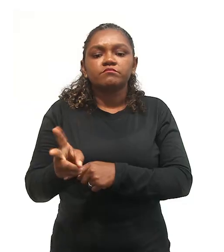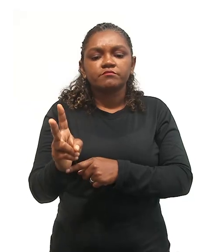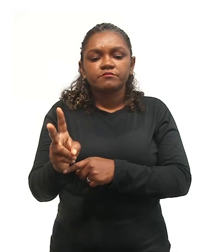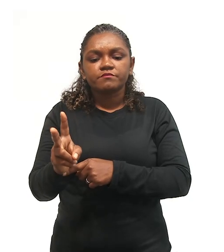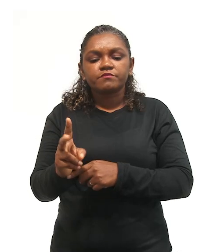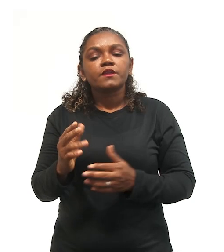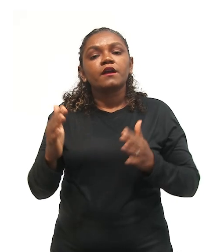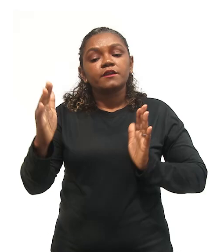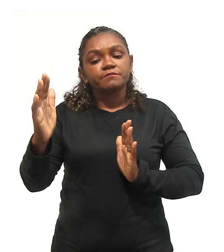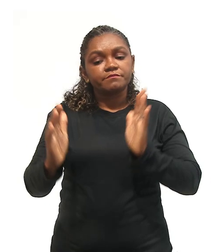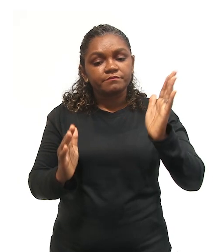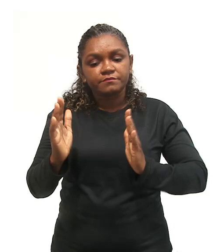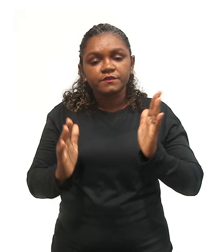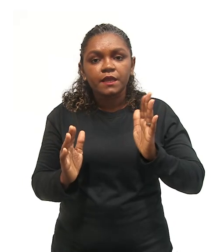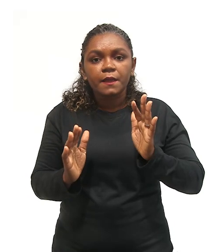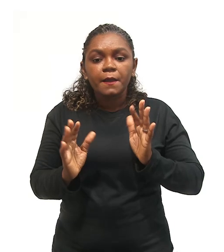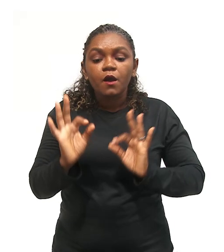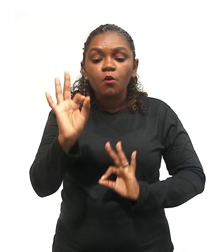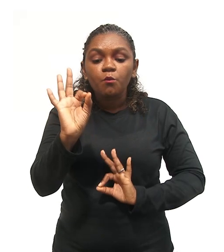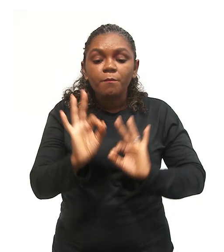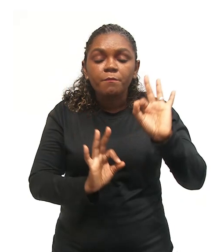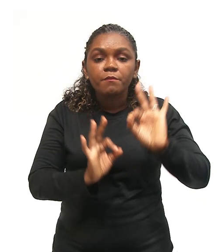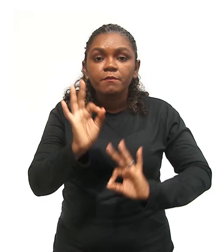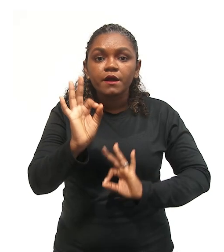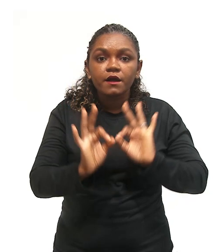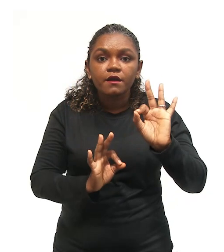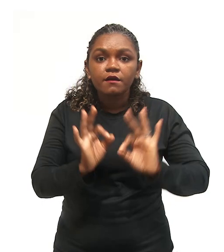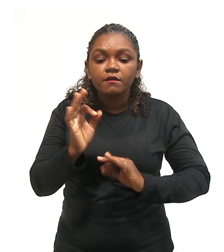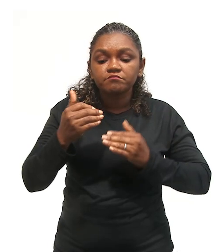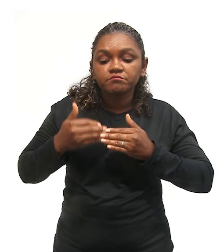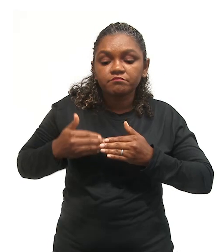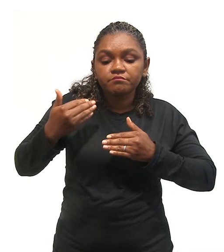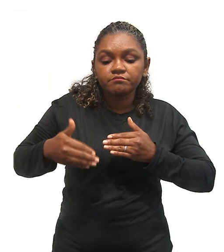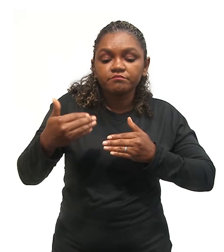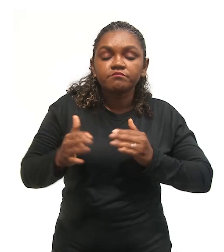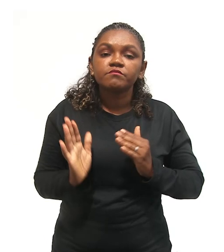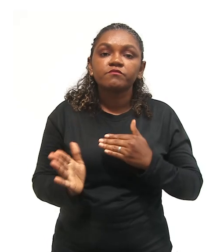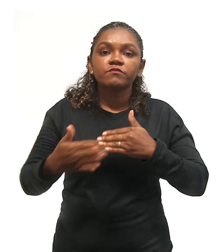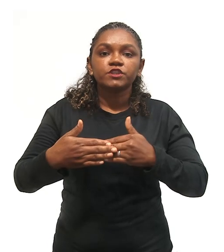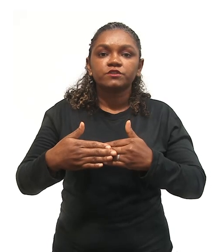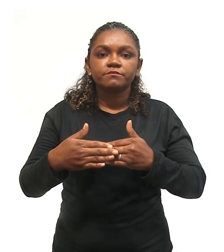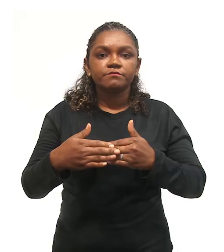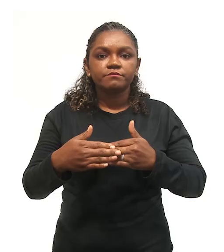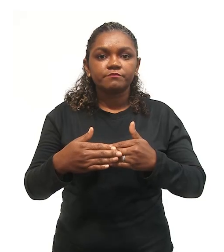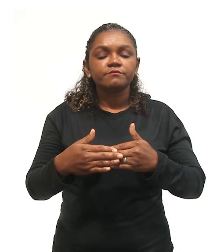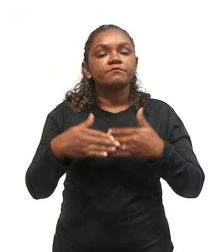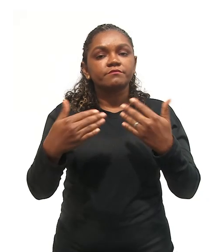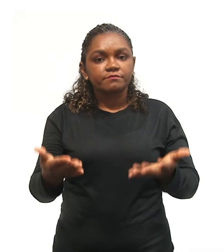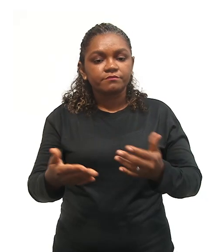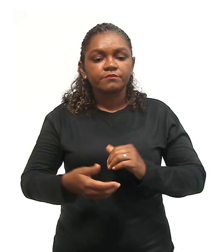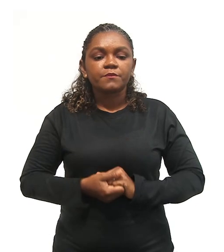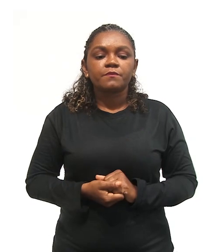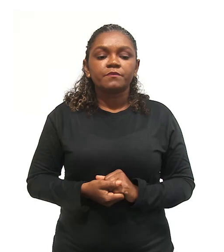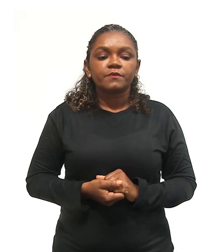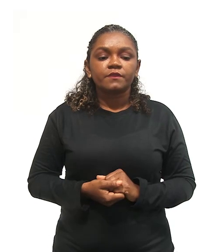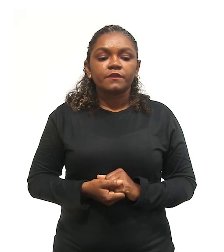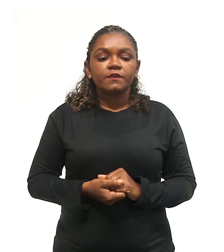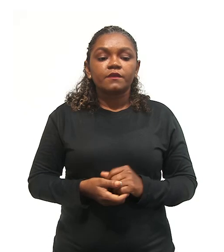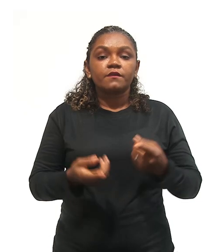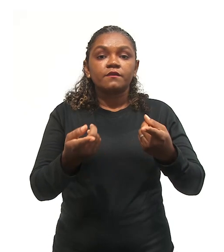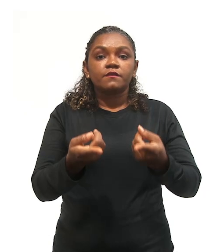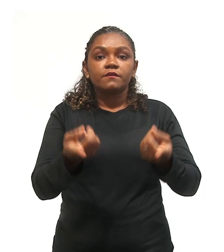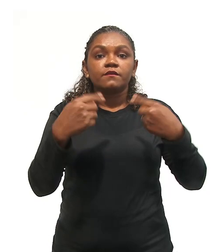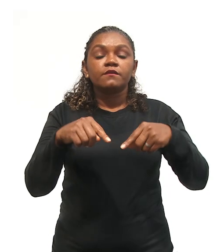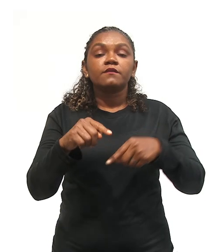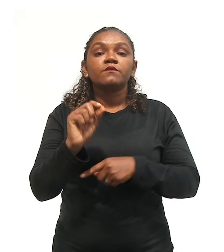num estágio de preparação para o seu fim. Então aqui eu já vou caminhando para, por